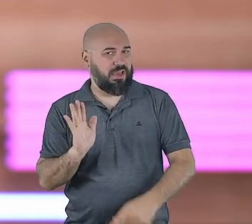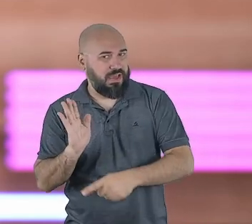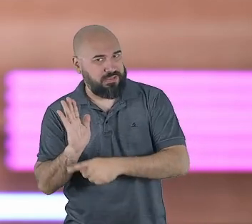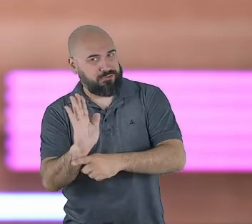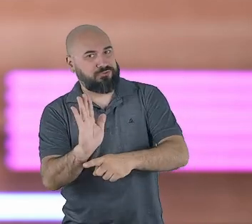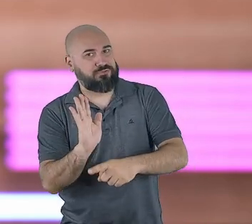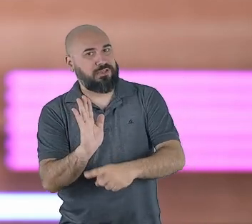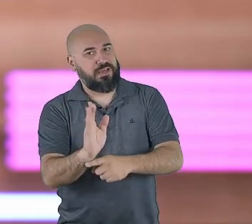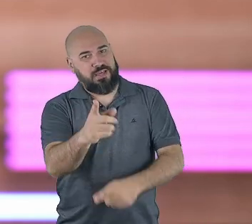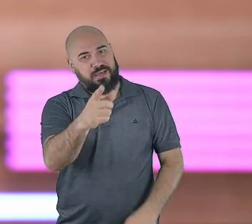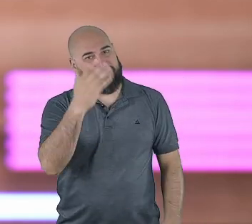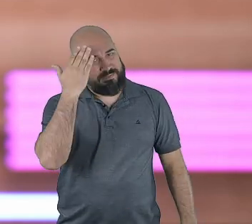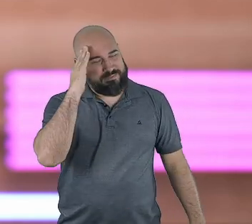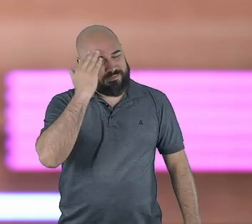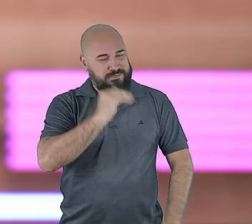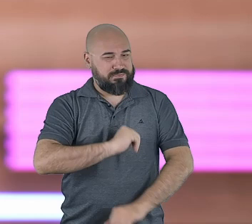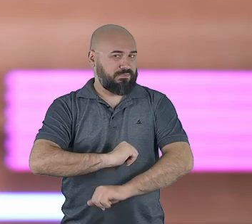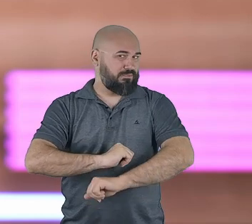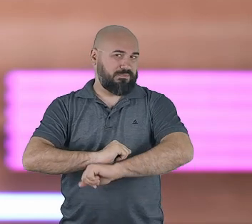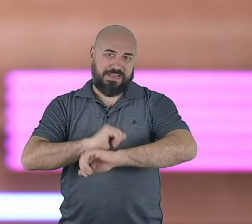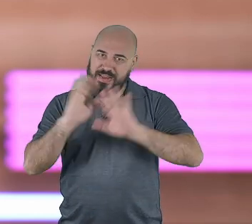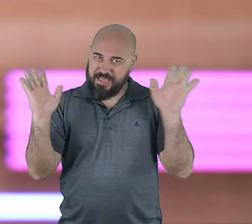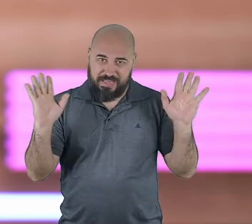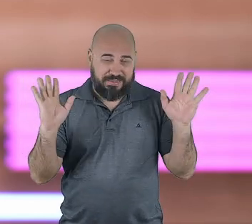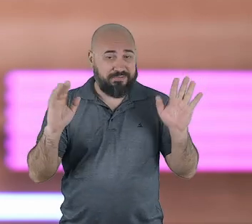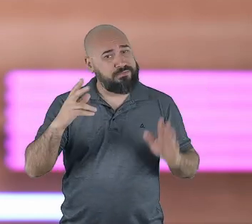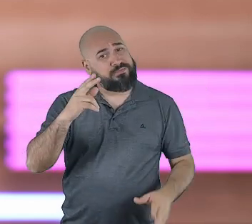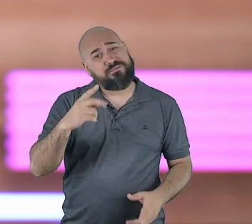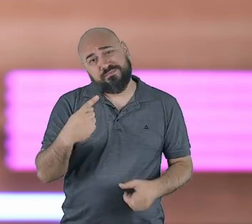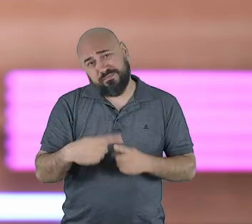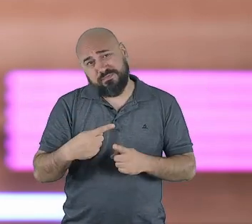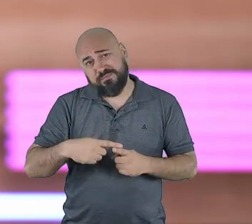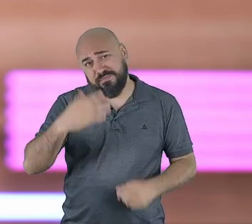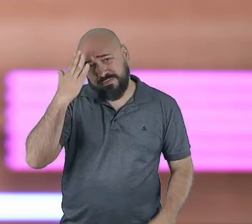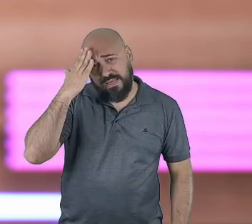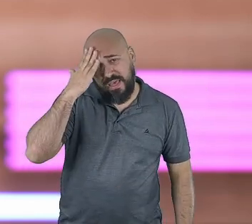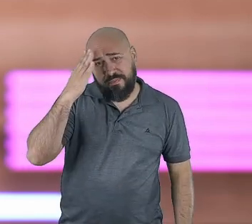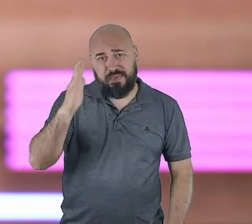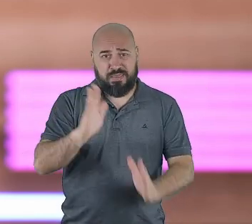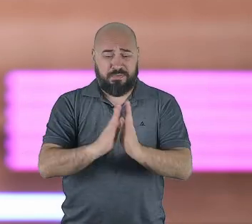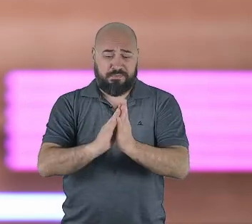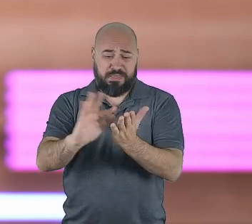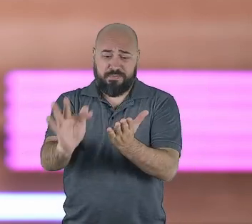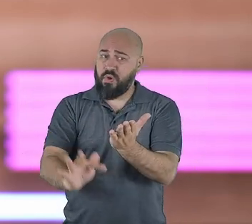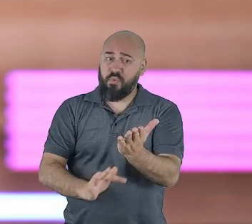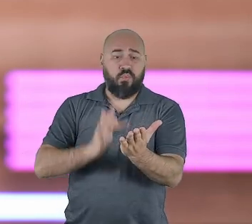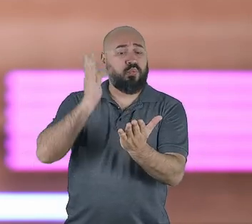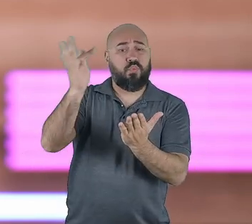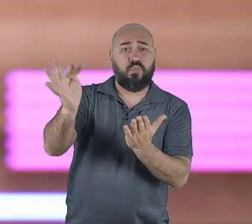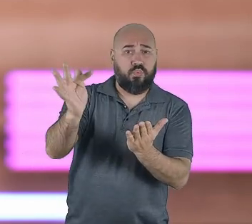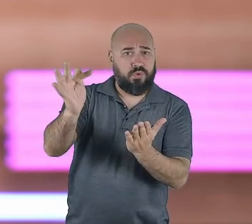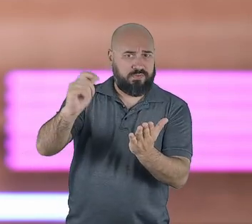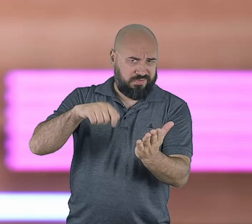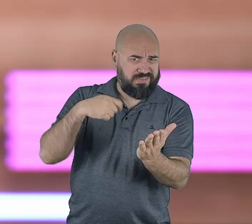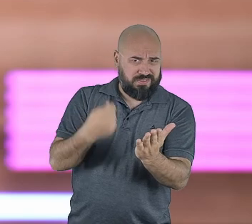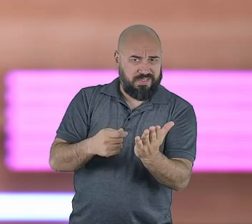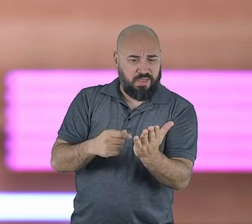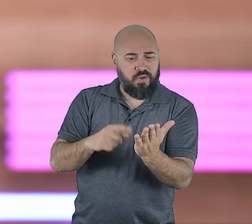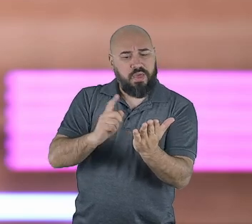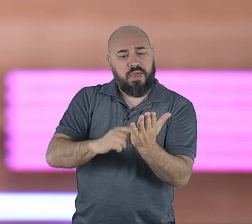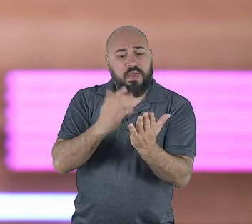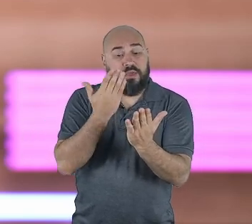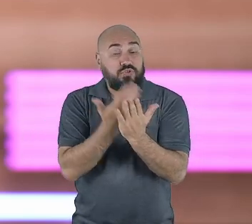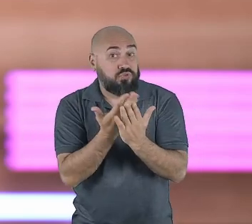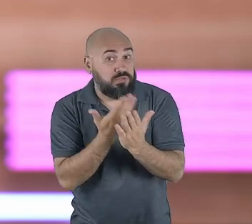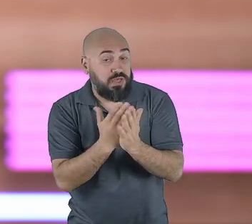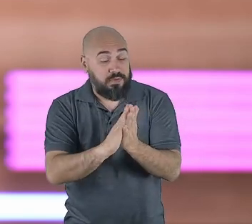porque o Arena do Futuro, como eu tenho dito sempre aqui, ele tem esse nome, Arena, porque discutimos a Bíblia, e do